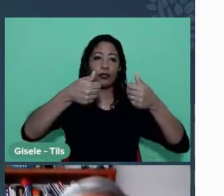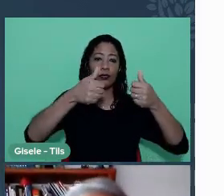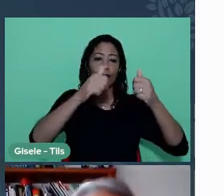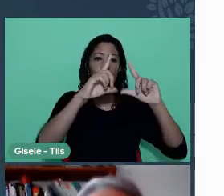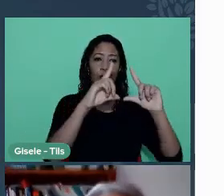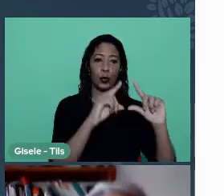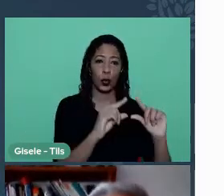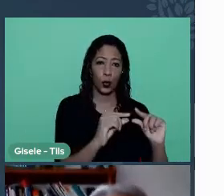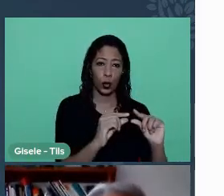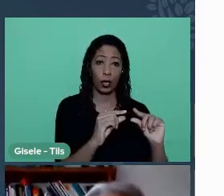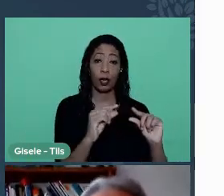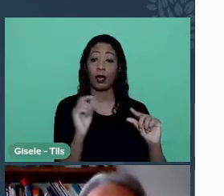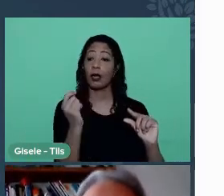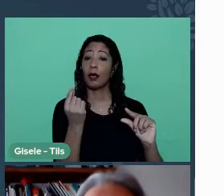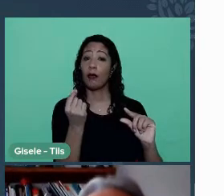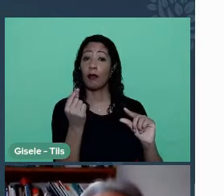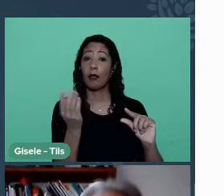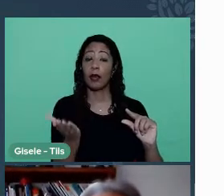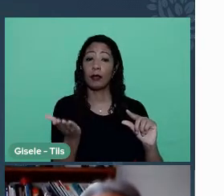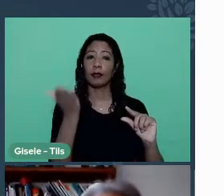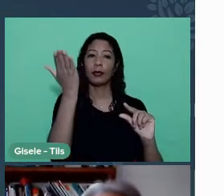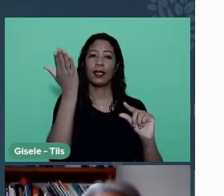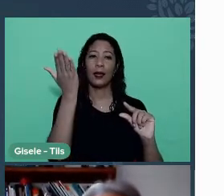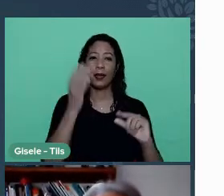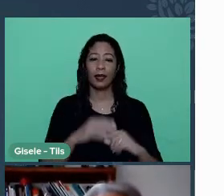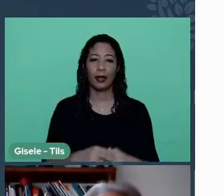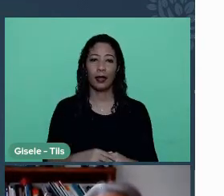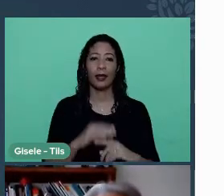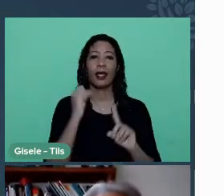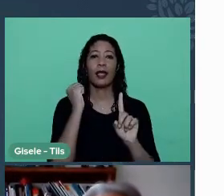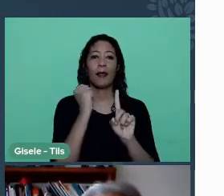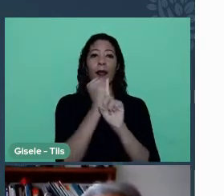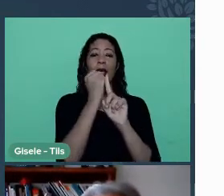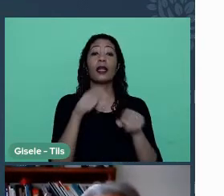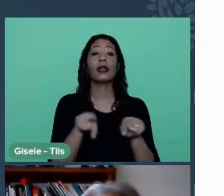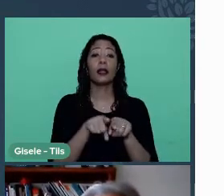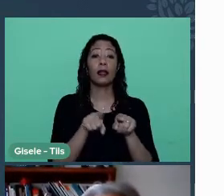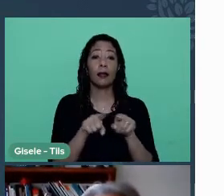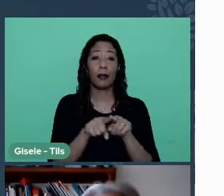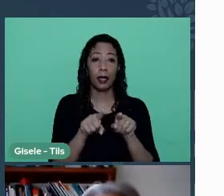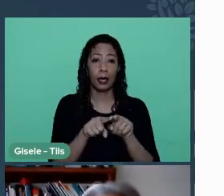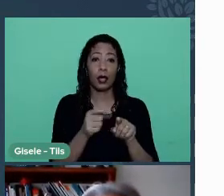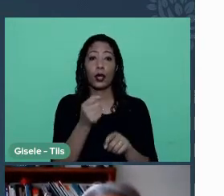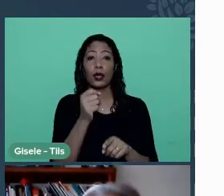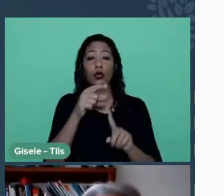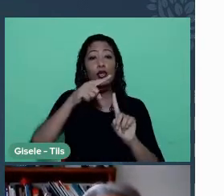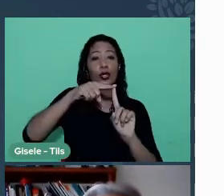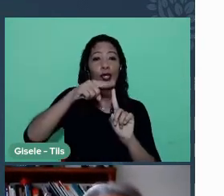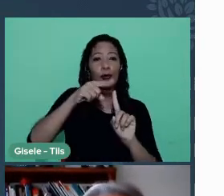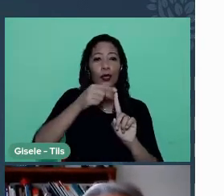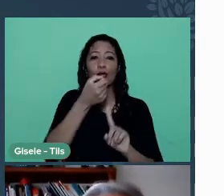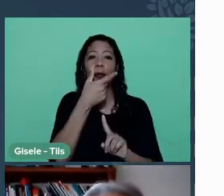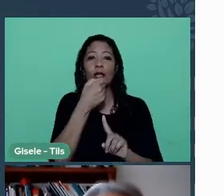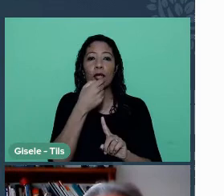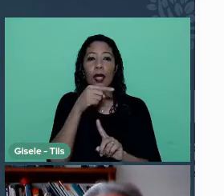também impacta no tipo ou perfil de medicamento que esses indivíduos se utilizam.